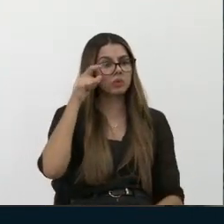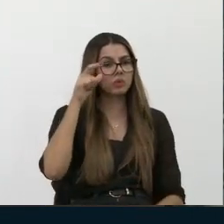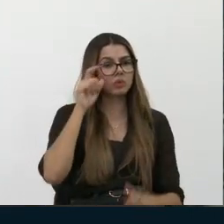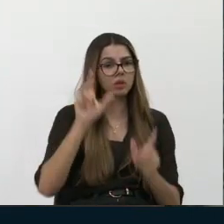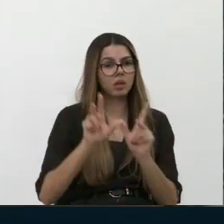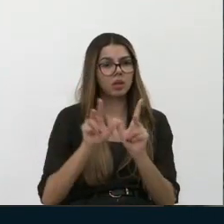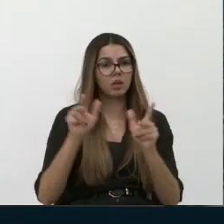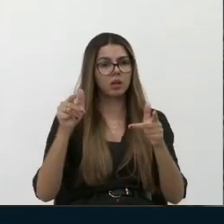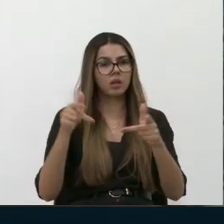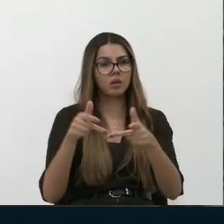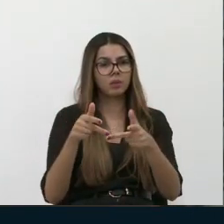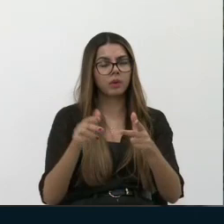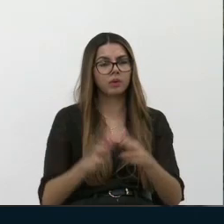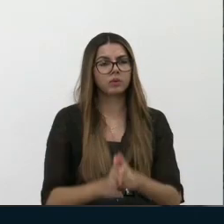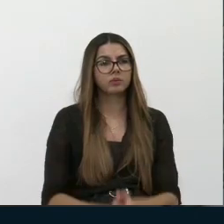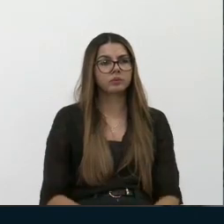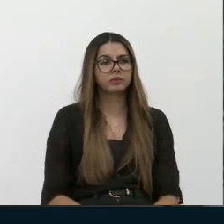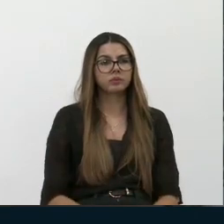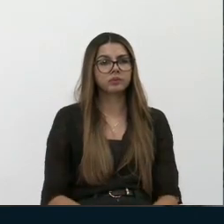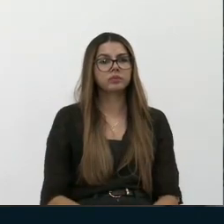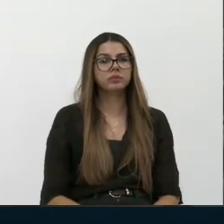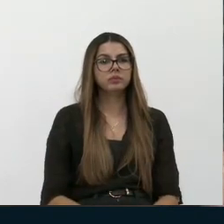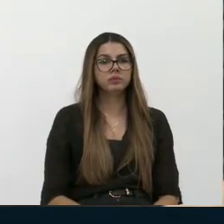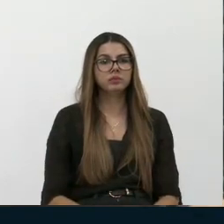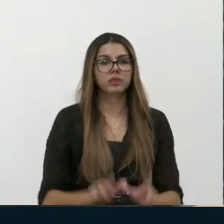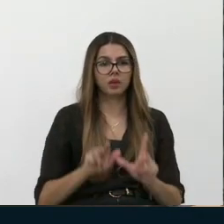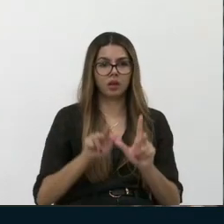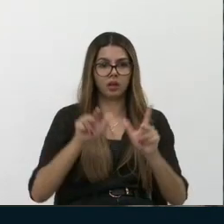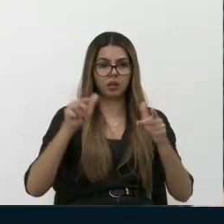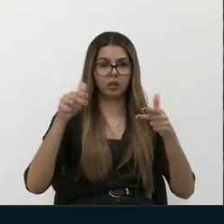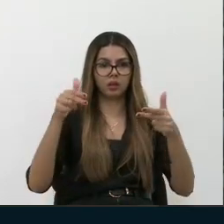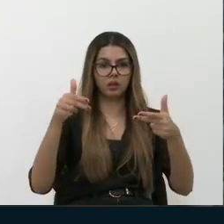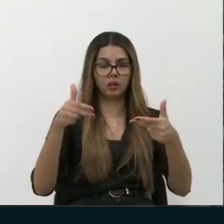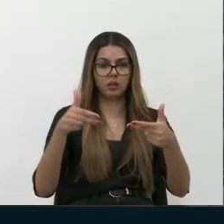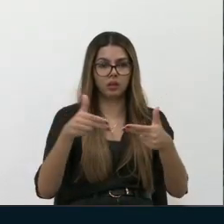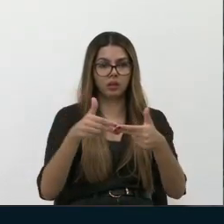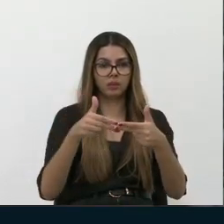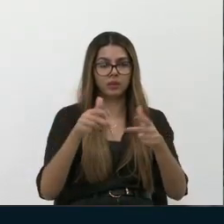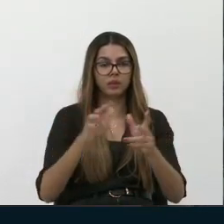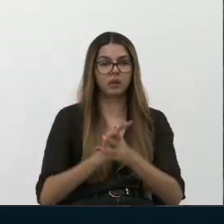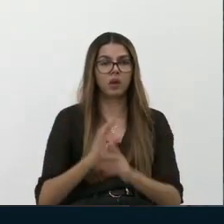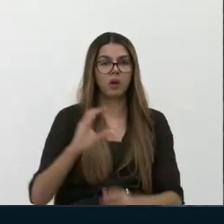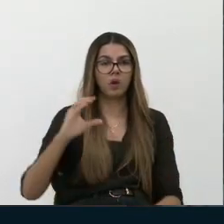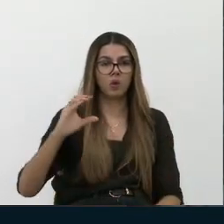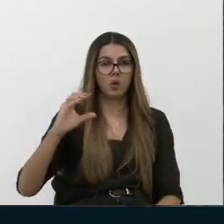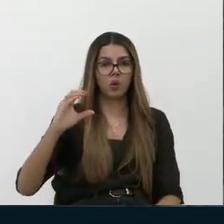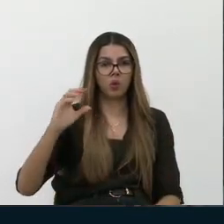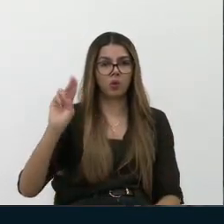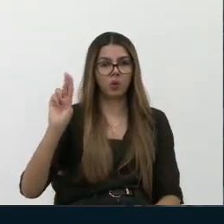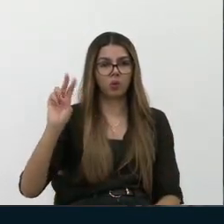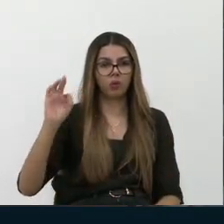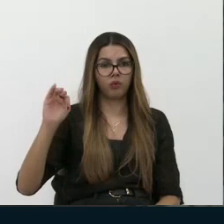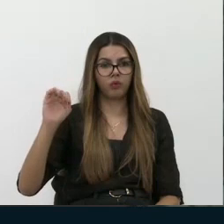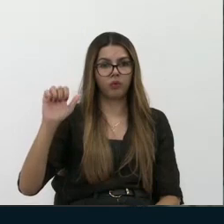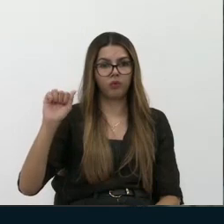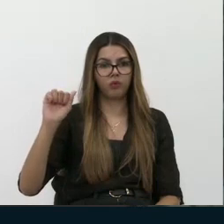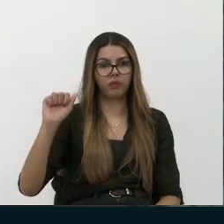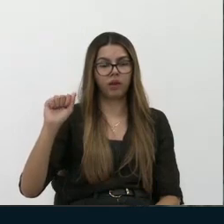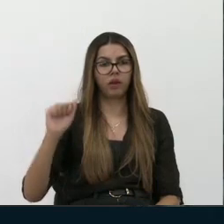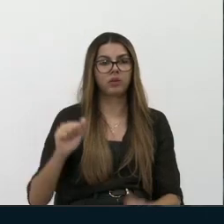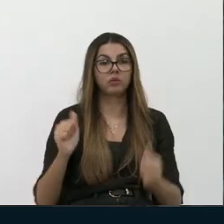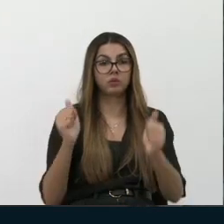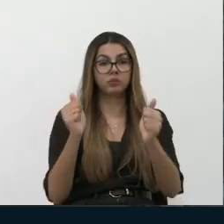das redes sociais, a Câmara Municipal e a CUFA Central Única das Favelas Guarulhos